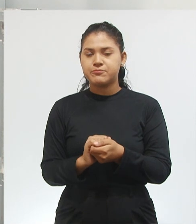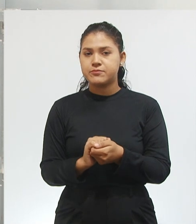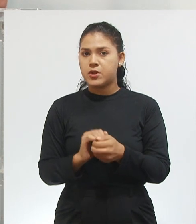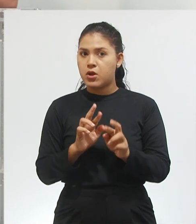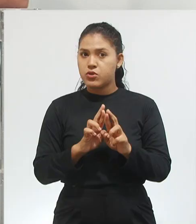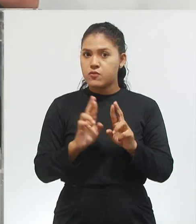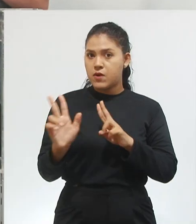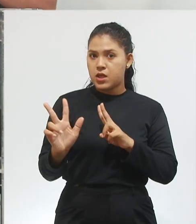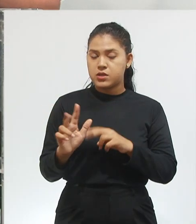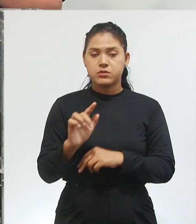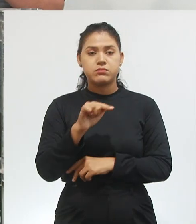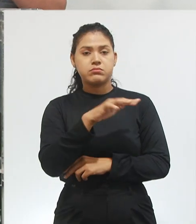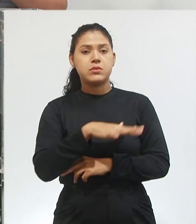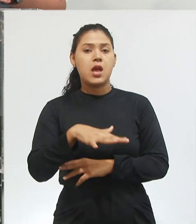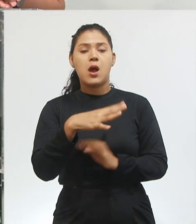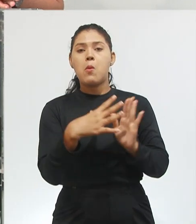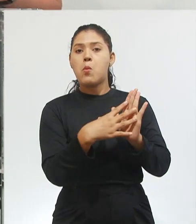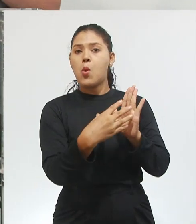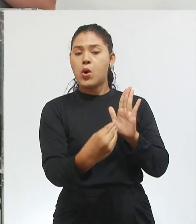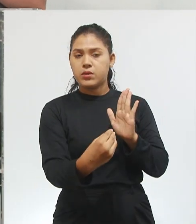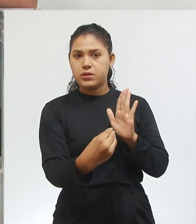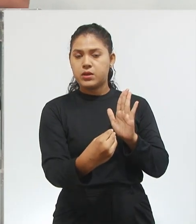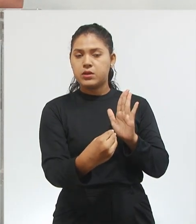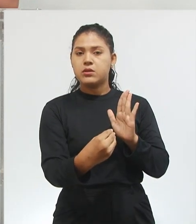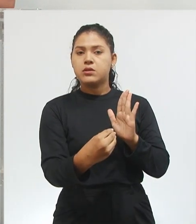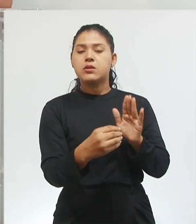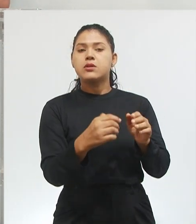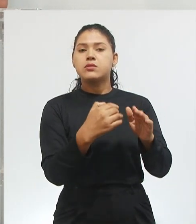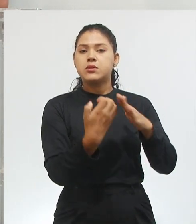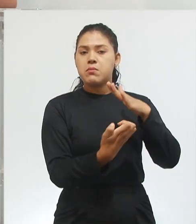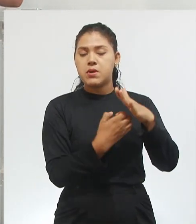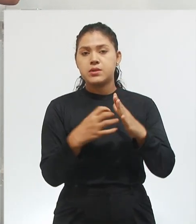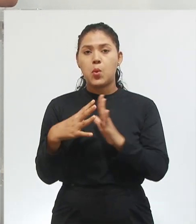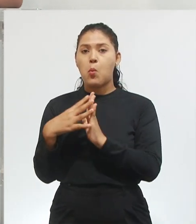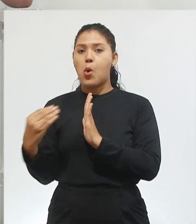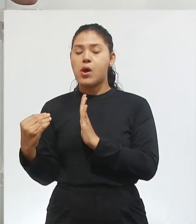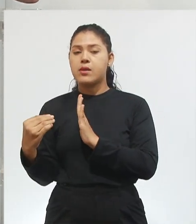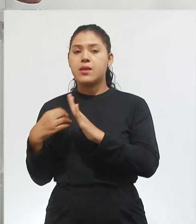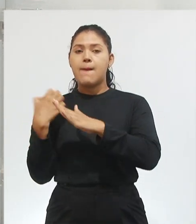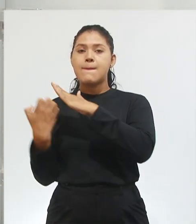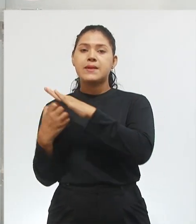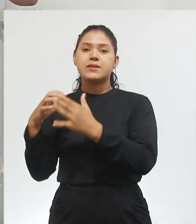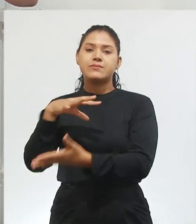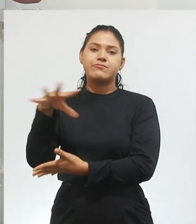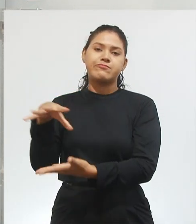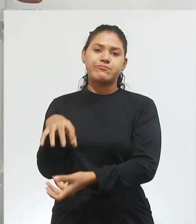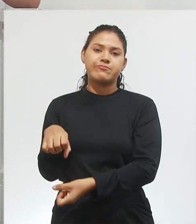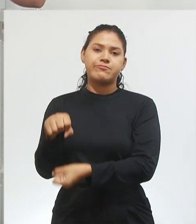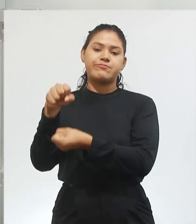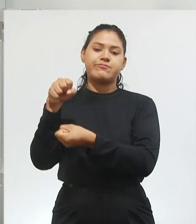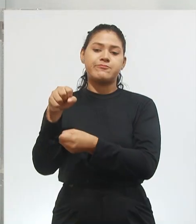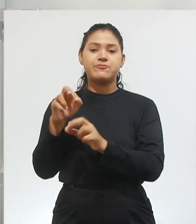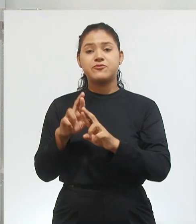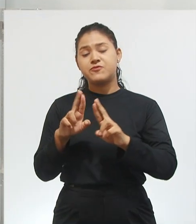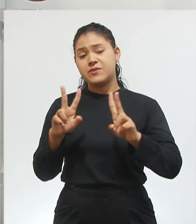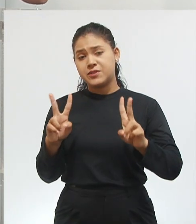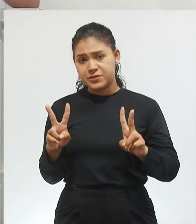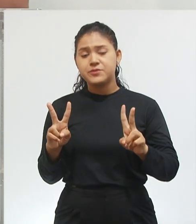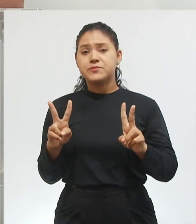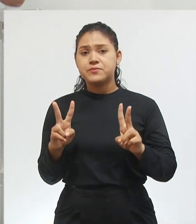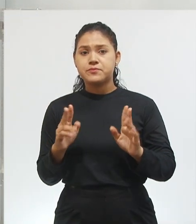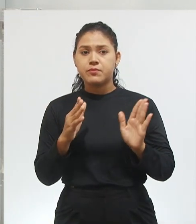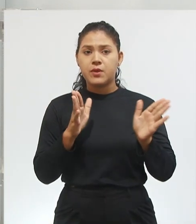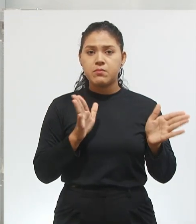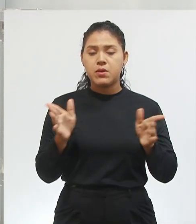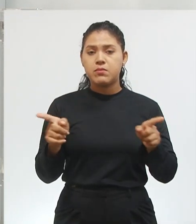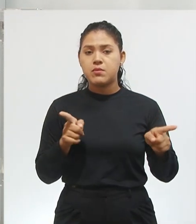de um modelo de negócio sustentável é justamente esse A empresa ela tá aqui para fornecer produtos ou